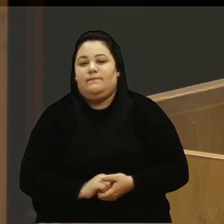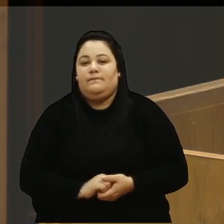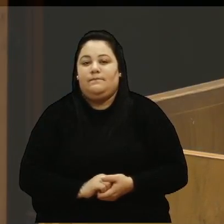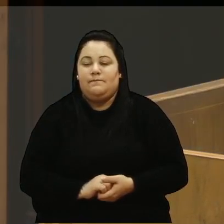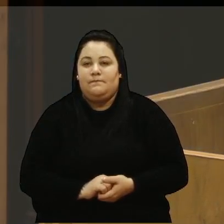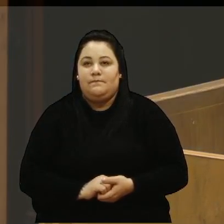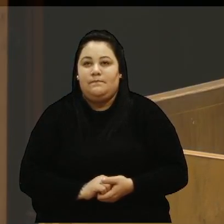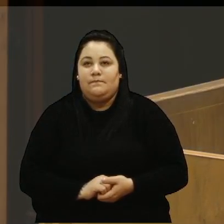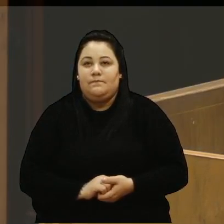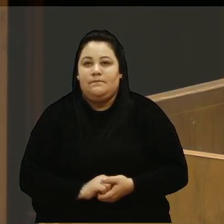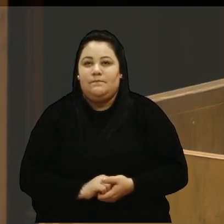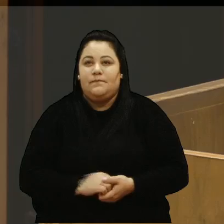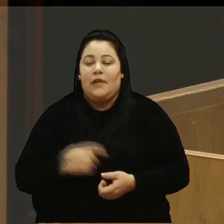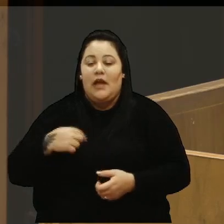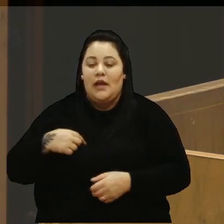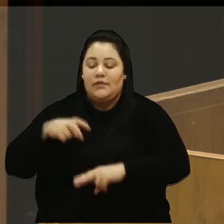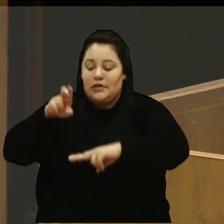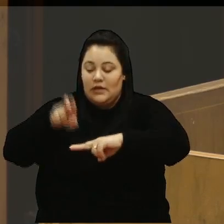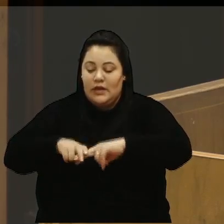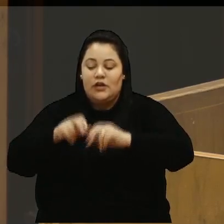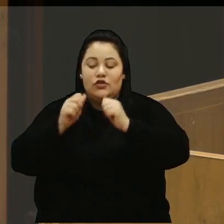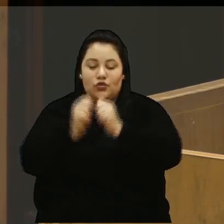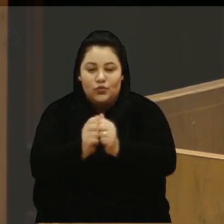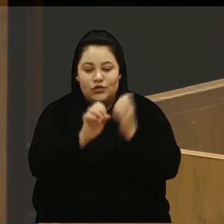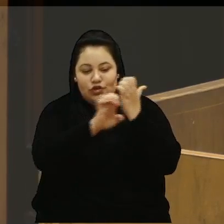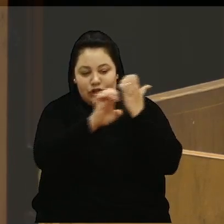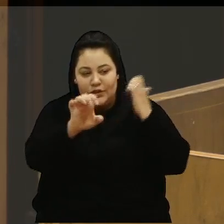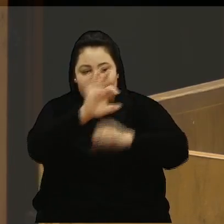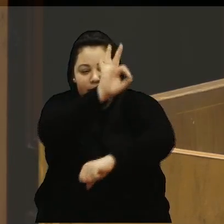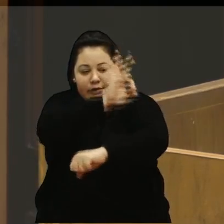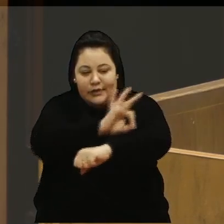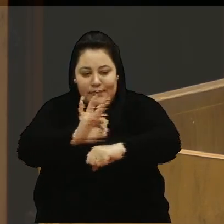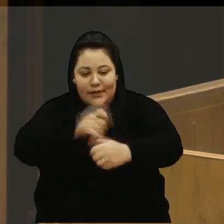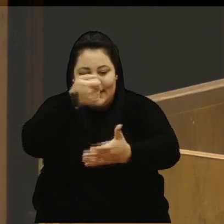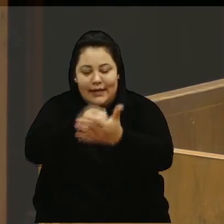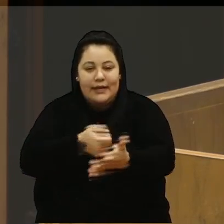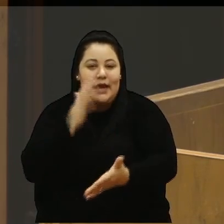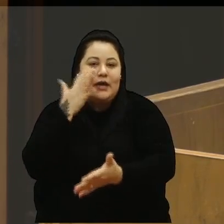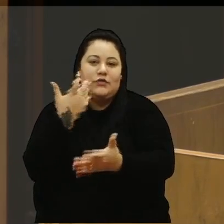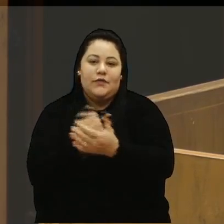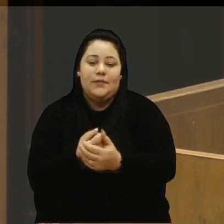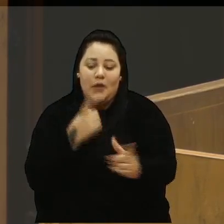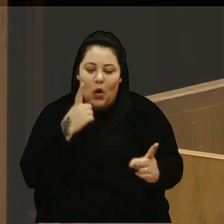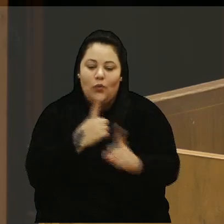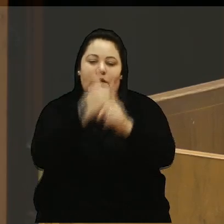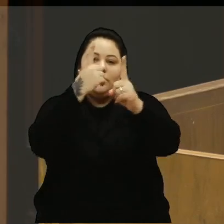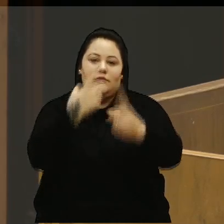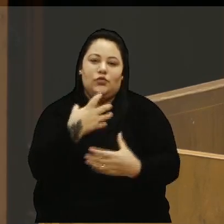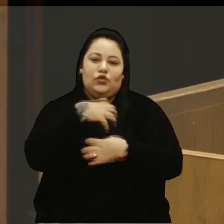Sentei junto com engenheiros, com arquitetos, para a gente criar uma solução. Chegamos a uma solução.